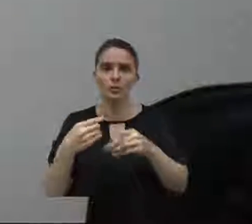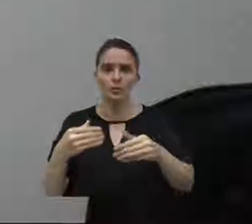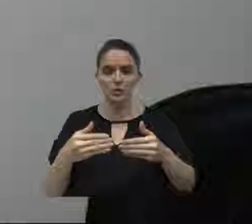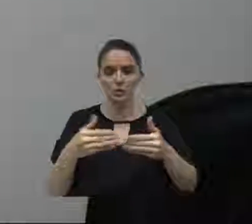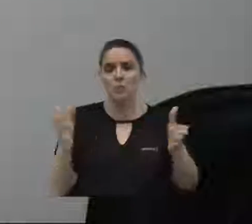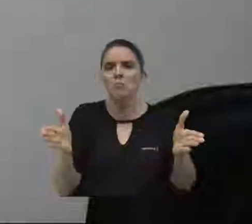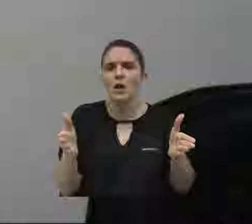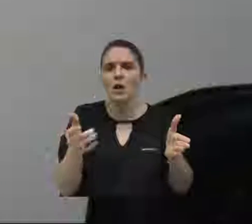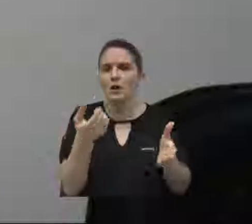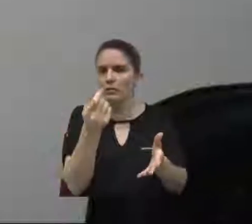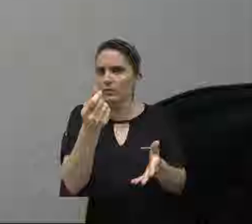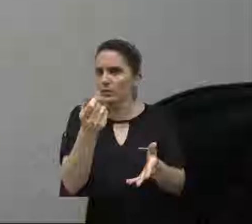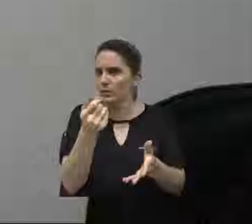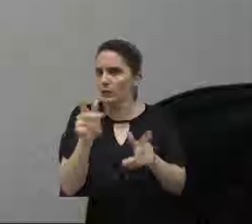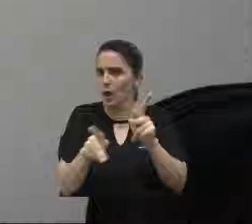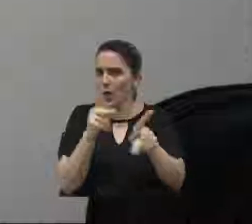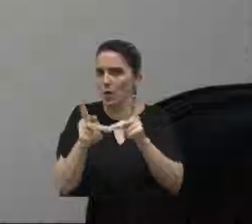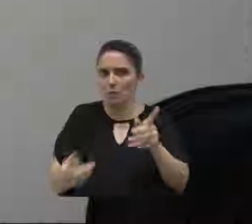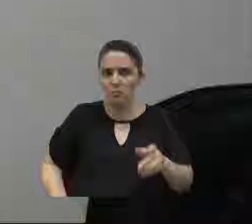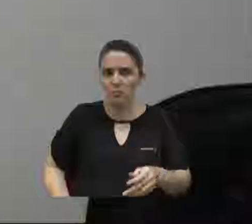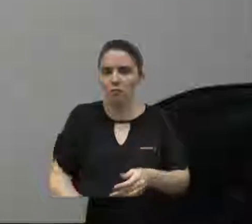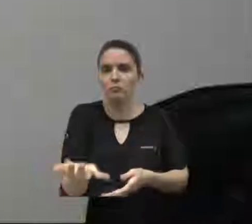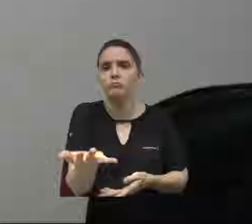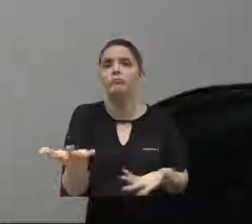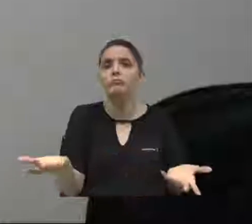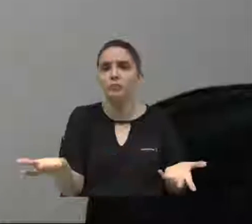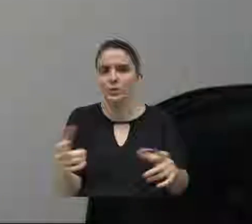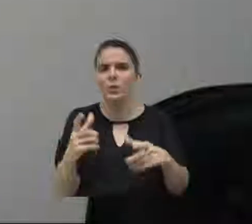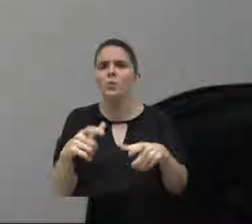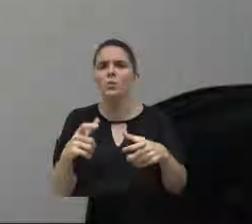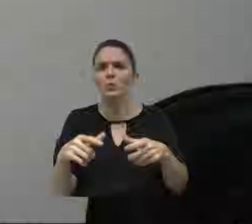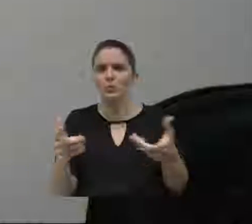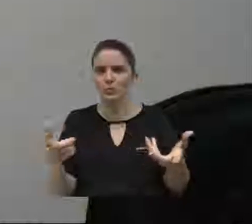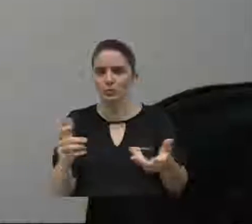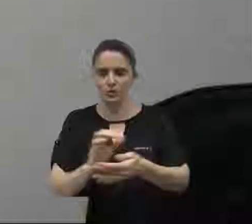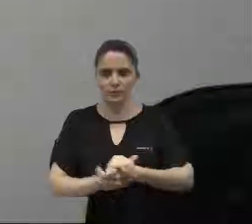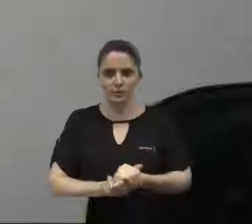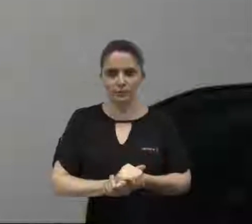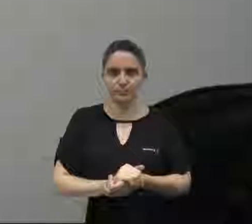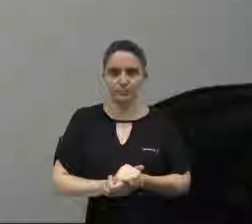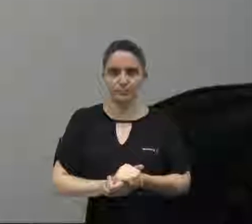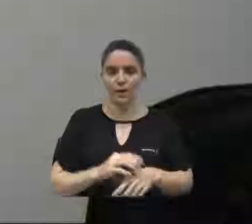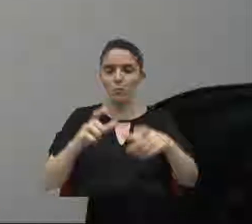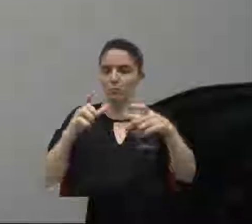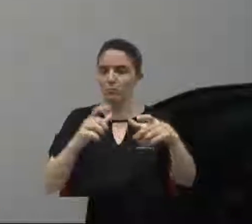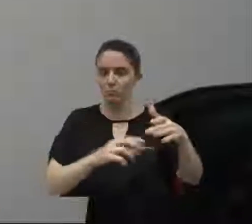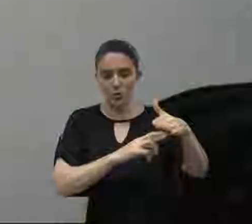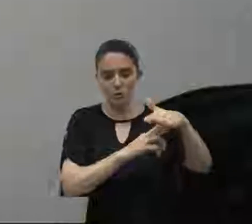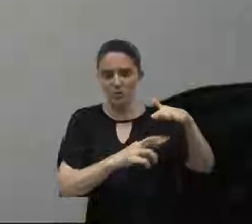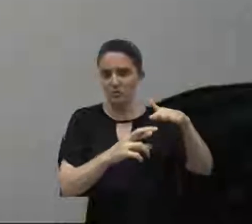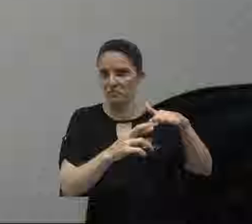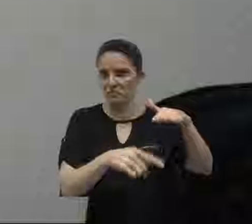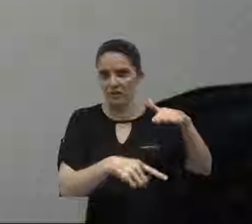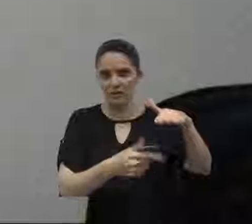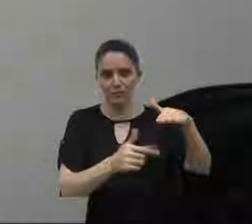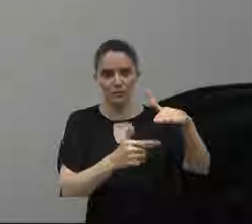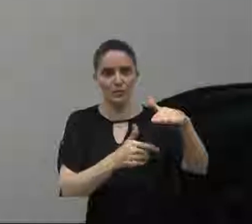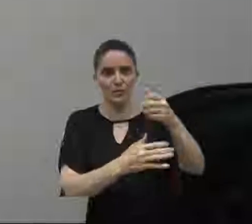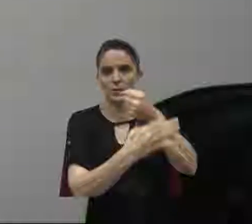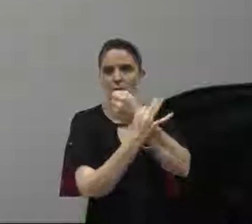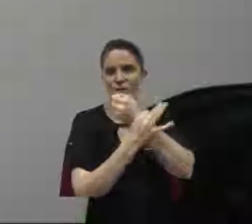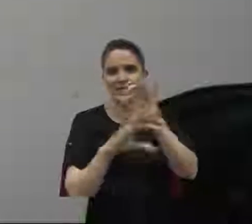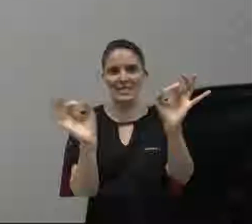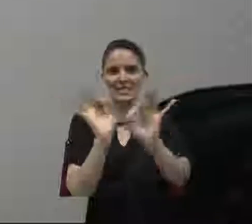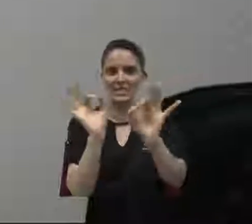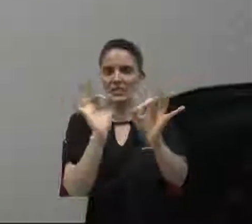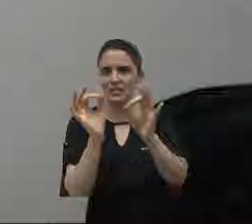dinheiro público jogado fora, deve ter em algum lugar aí escondido esse material. E aquele local ali é lugar de ninguém, é terra de ninguém. Eu vou lá,